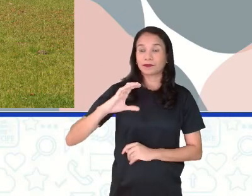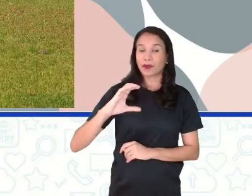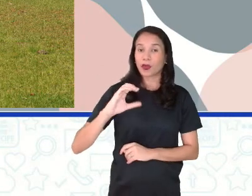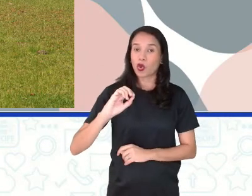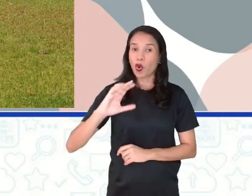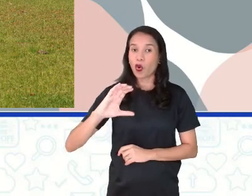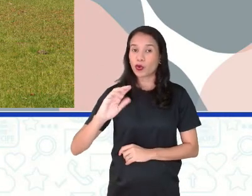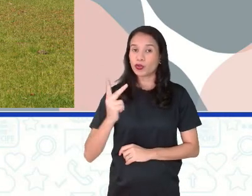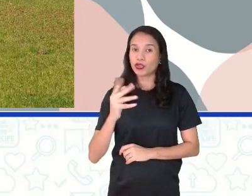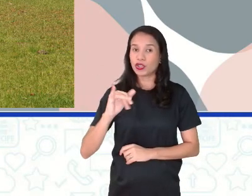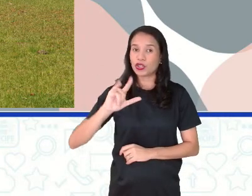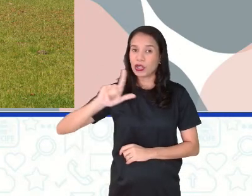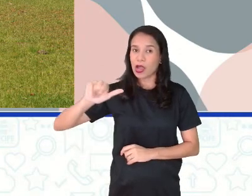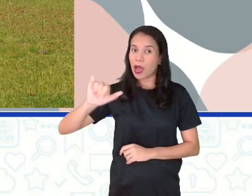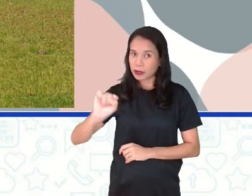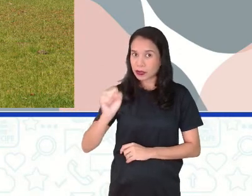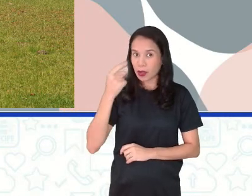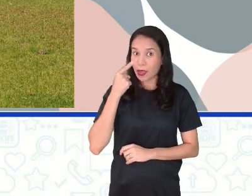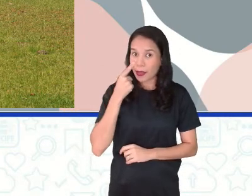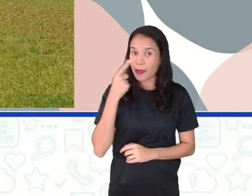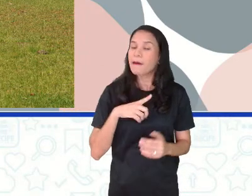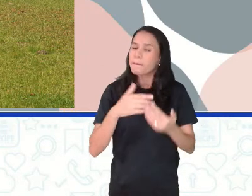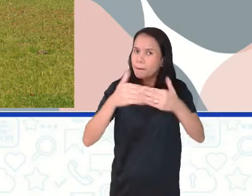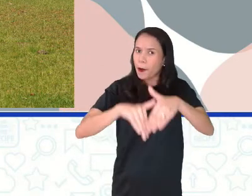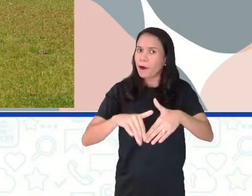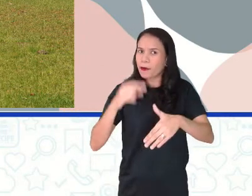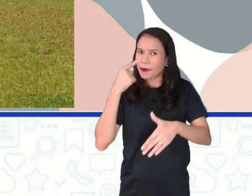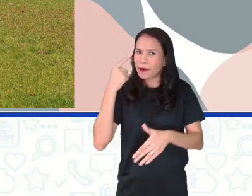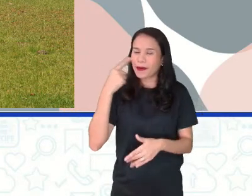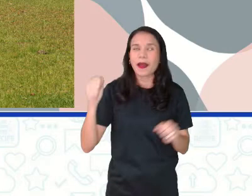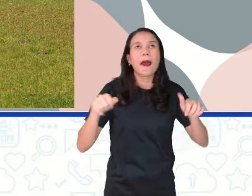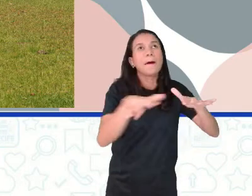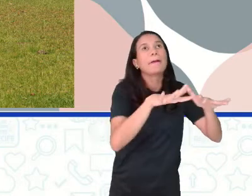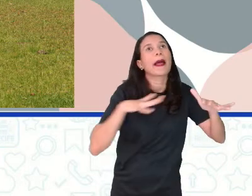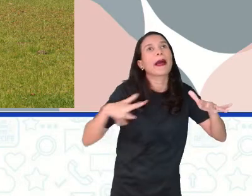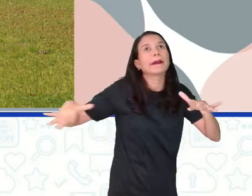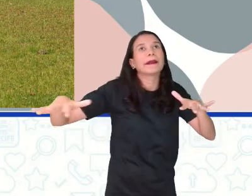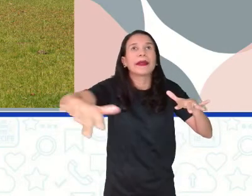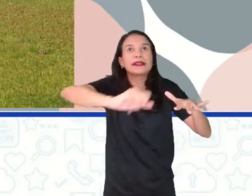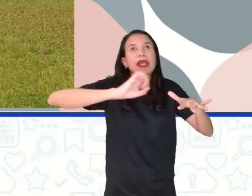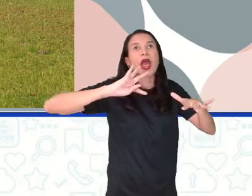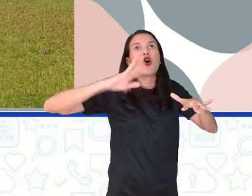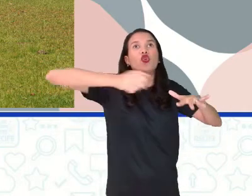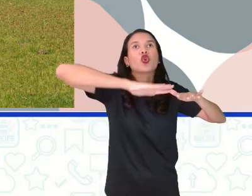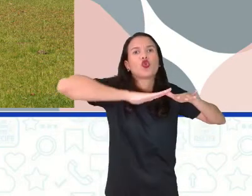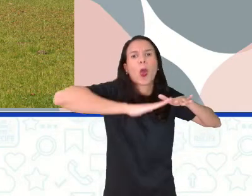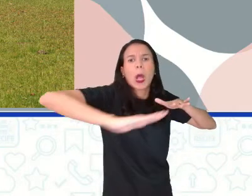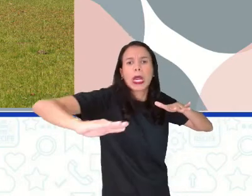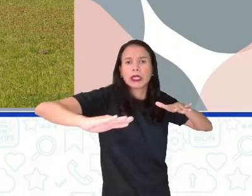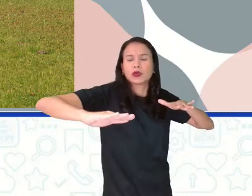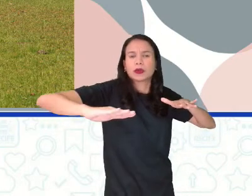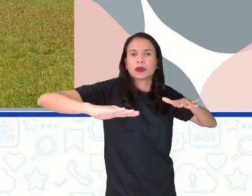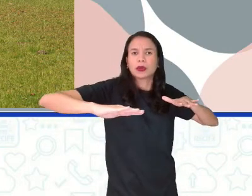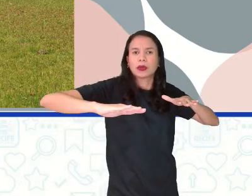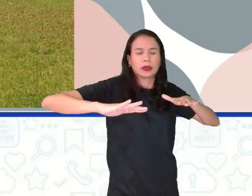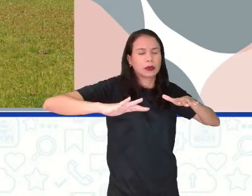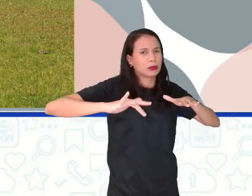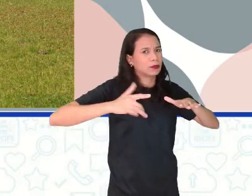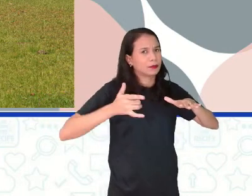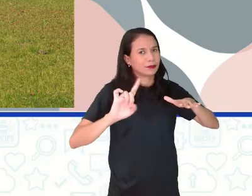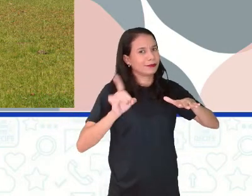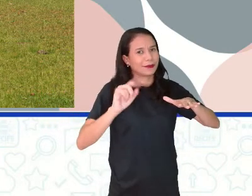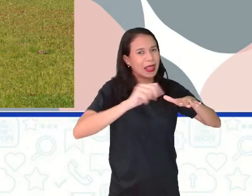Preste atenção que isso cai em prova, viu, meu aluno? Vai dizer lá, a planície é um relevo que é totalmente plano, reto, não tem